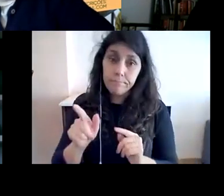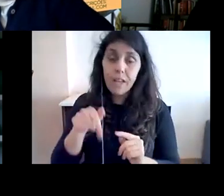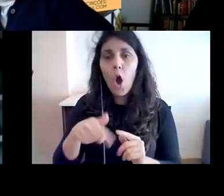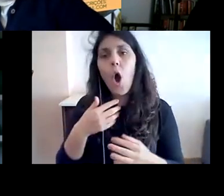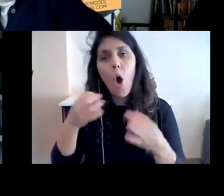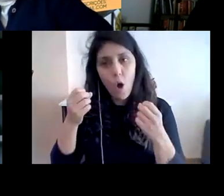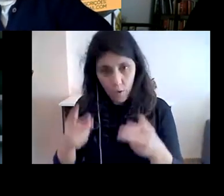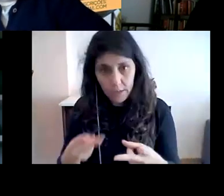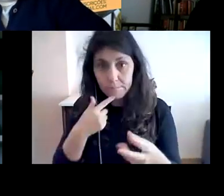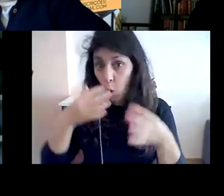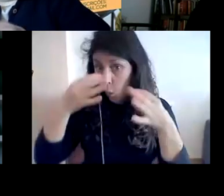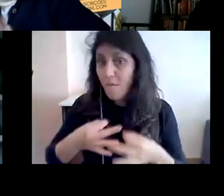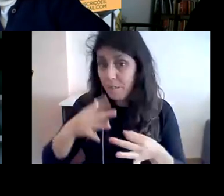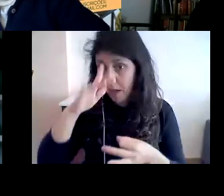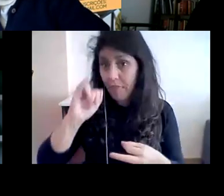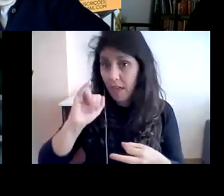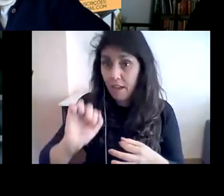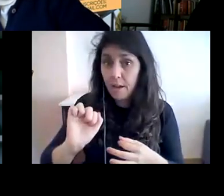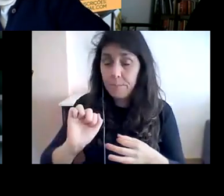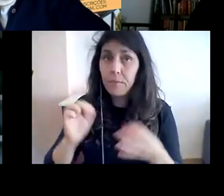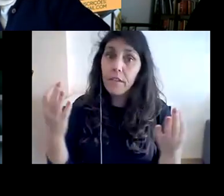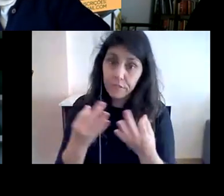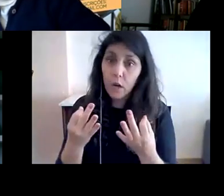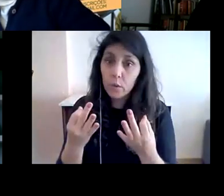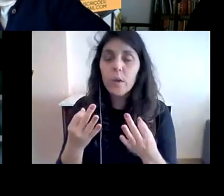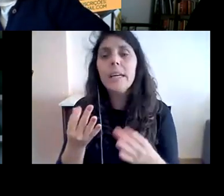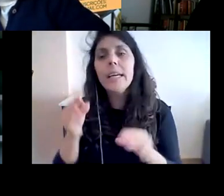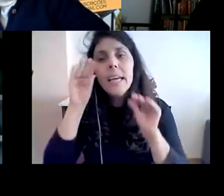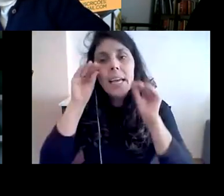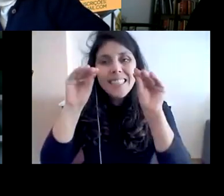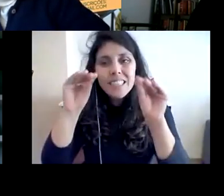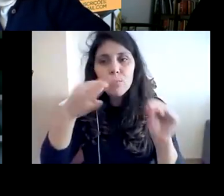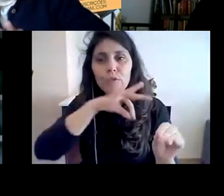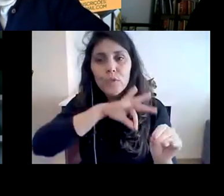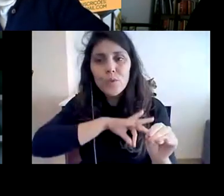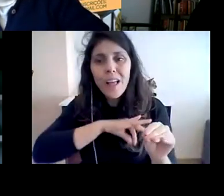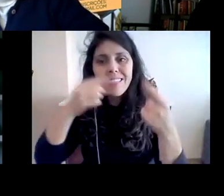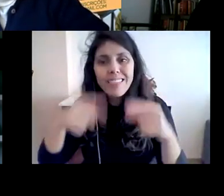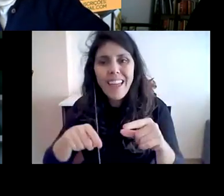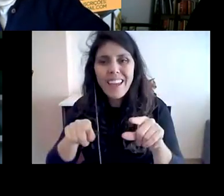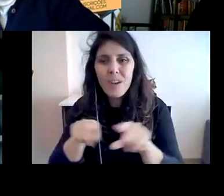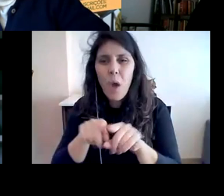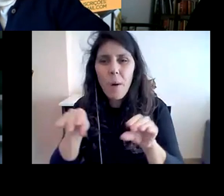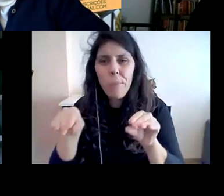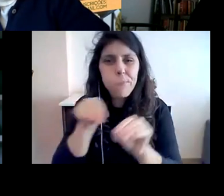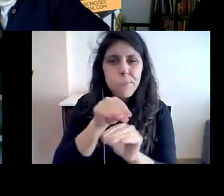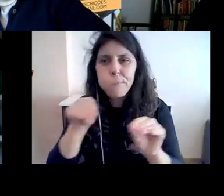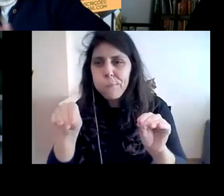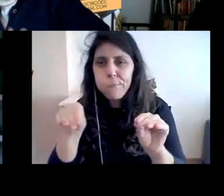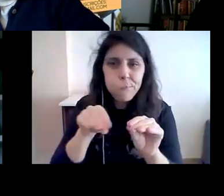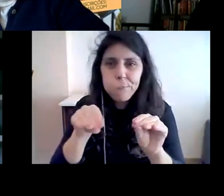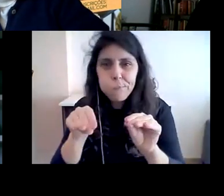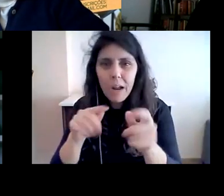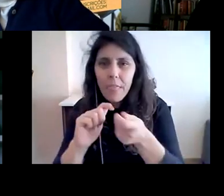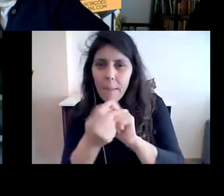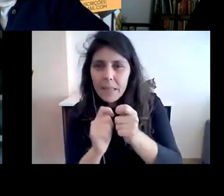está, digo eu, está o facto de o ensino profissional se caracterizar por um certo imobilismo, não é? Há quatro